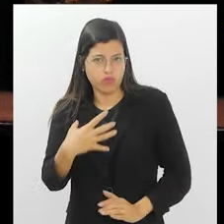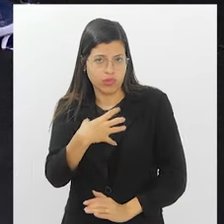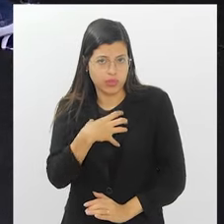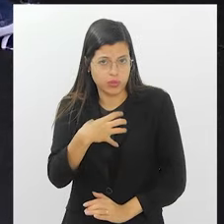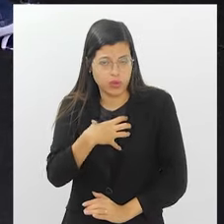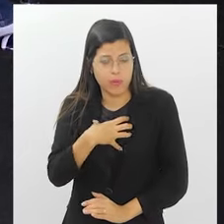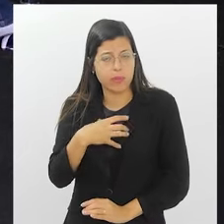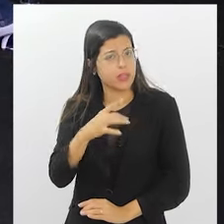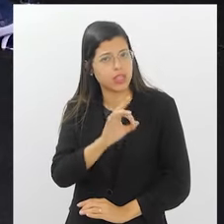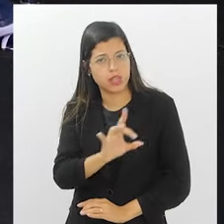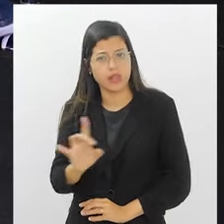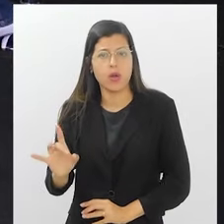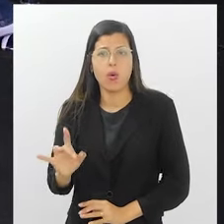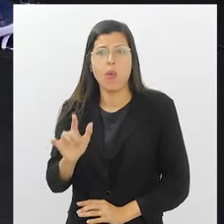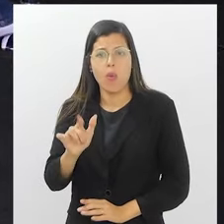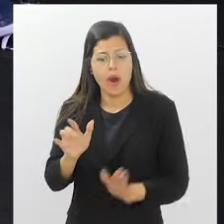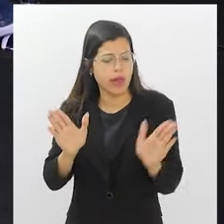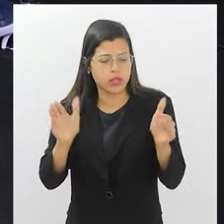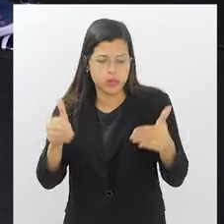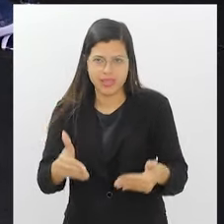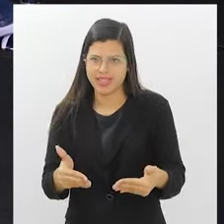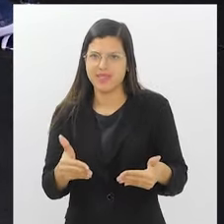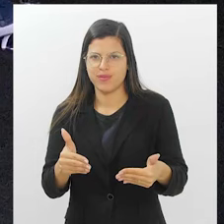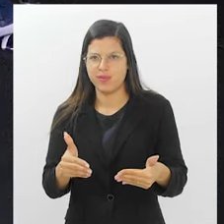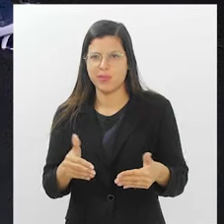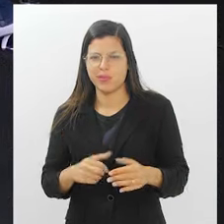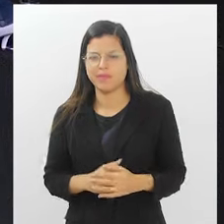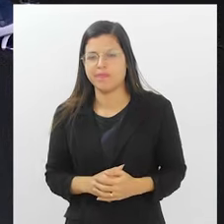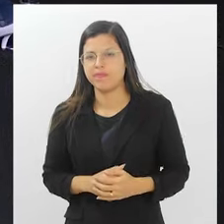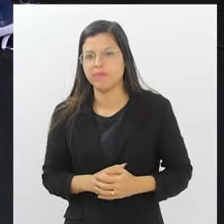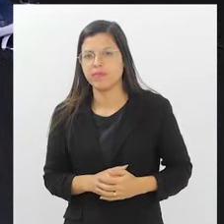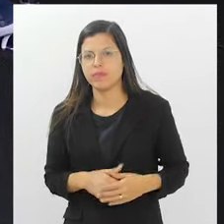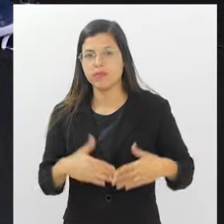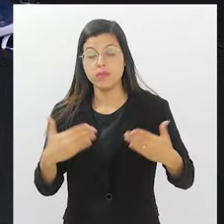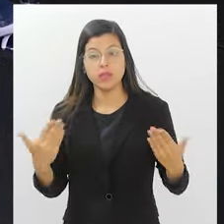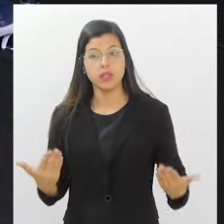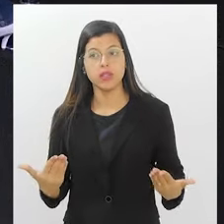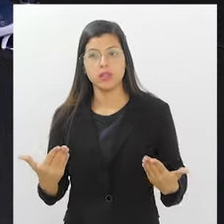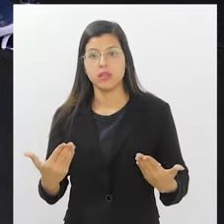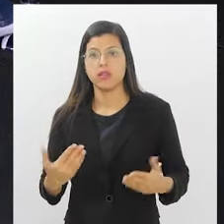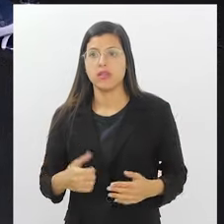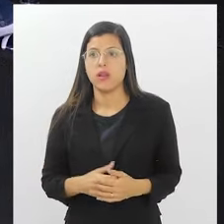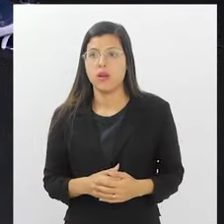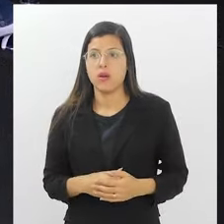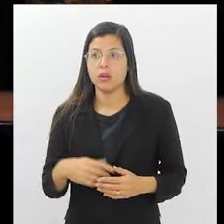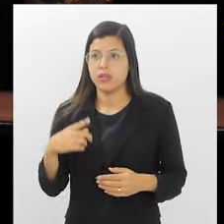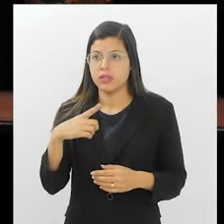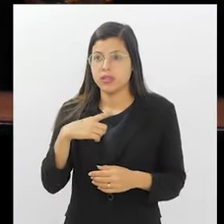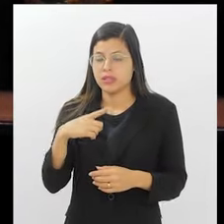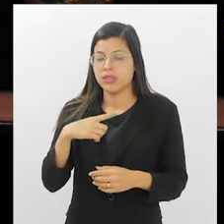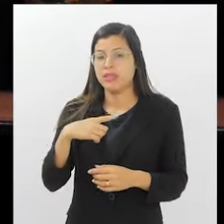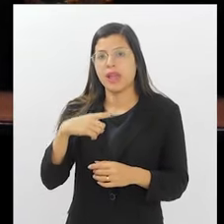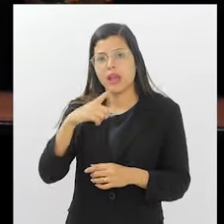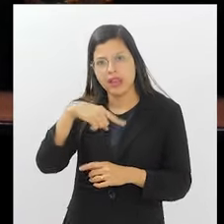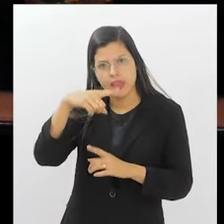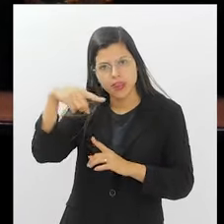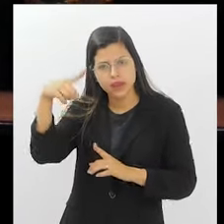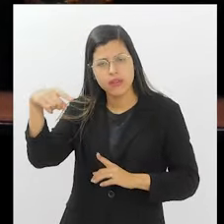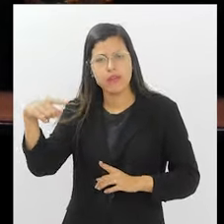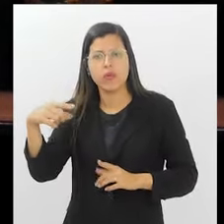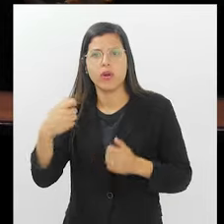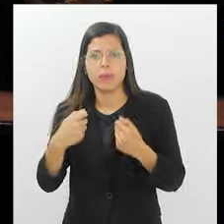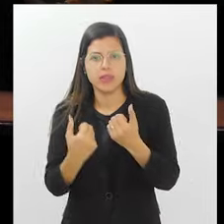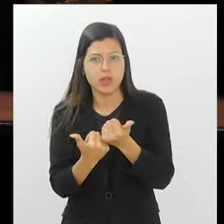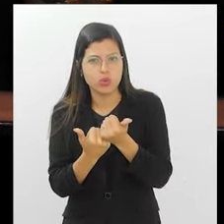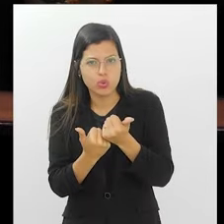os sintomas que ali se apresentam, são específicos de cada sujeito. Então, se referem a níveis